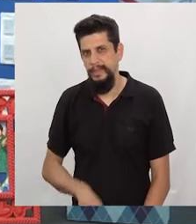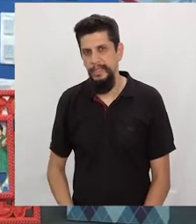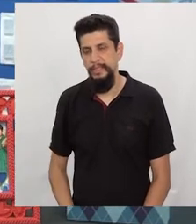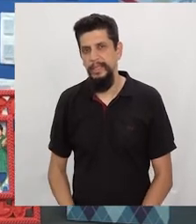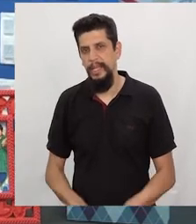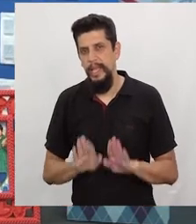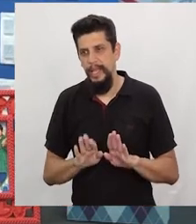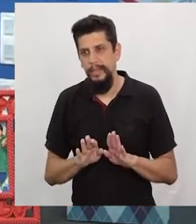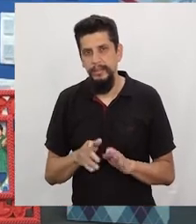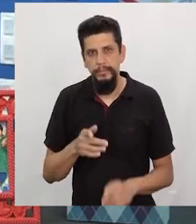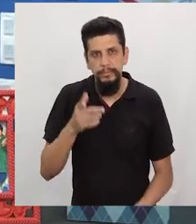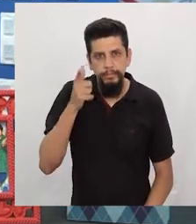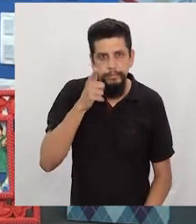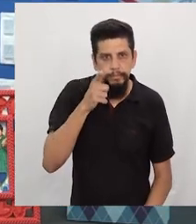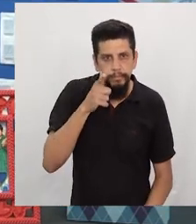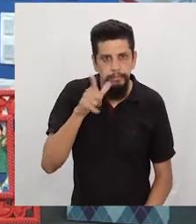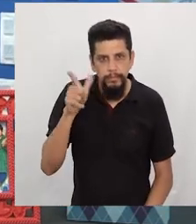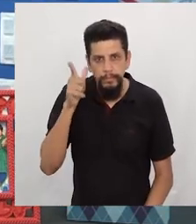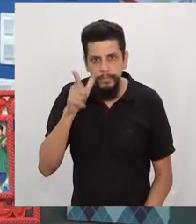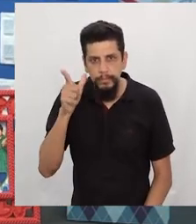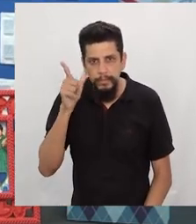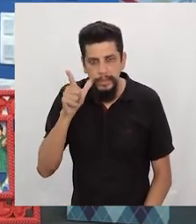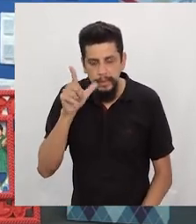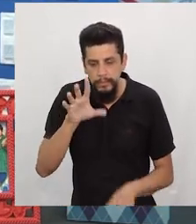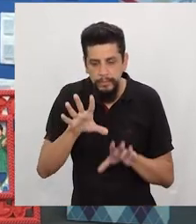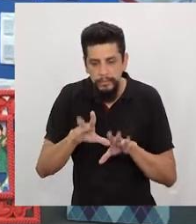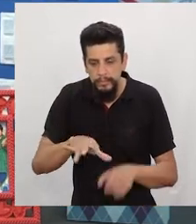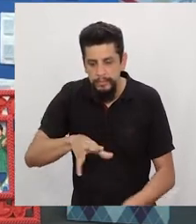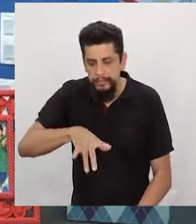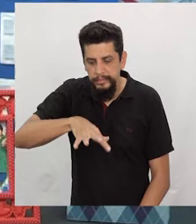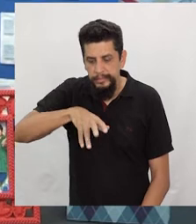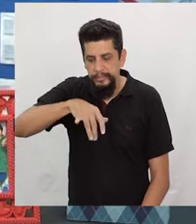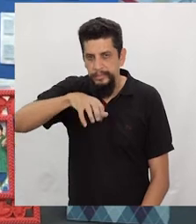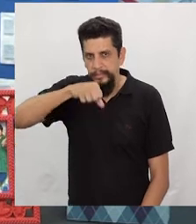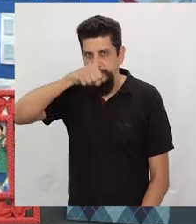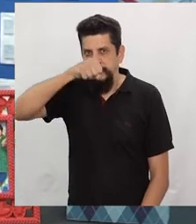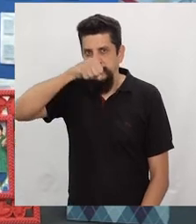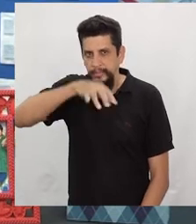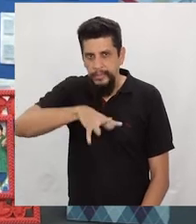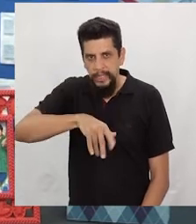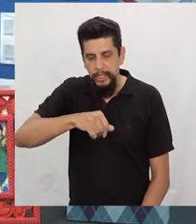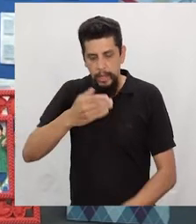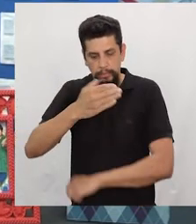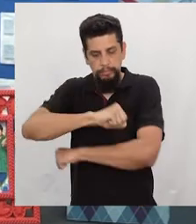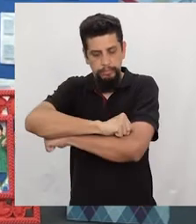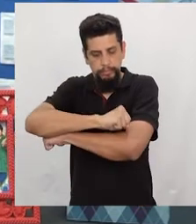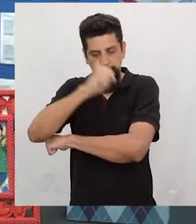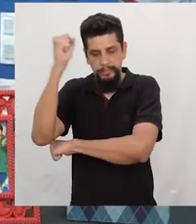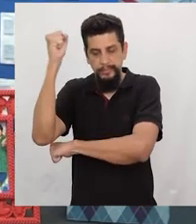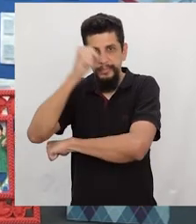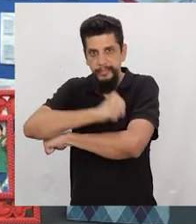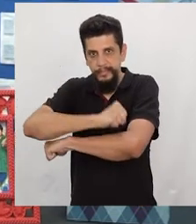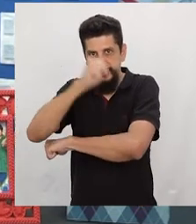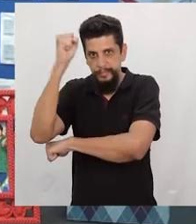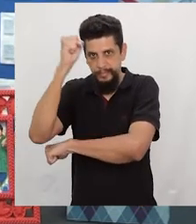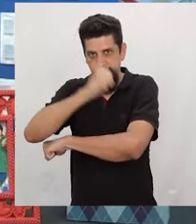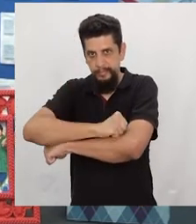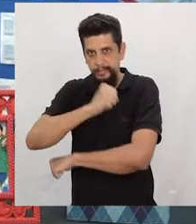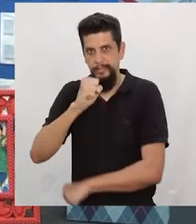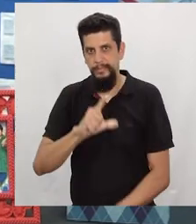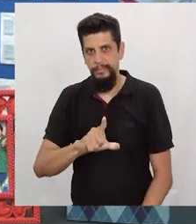que conseguia captar os cheiros. E nós ficamos lá na janela da dona